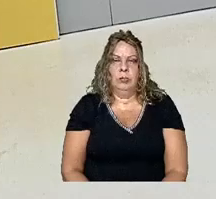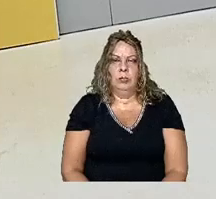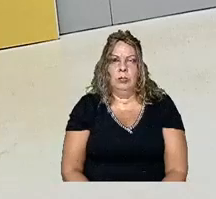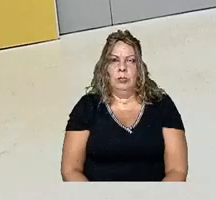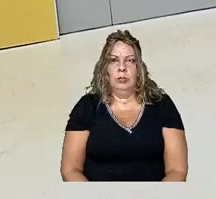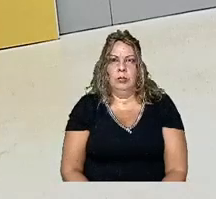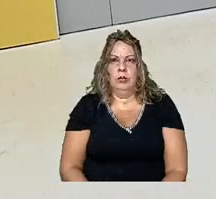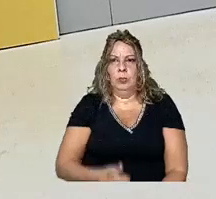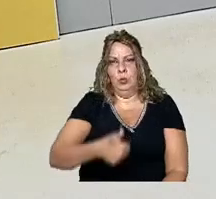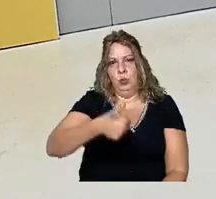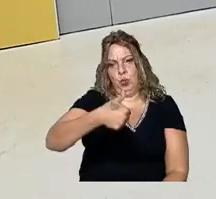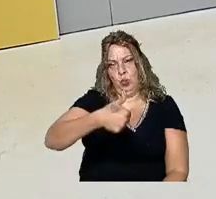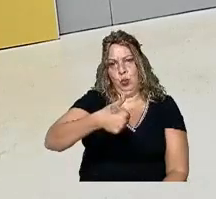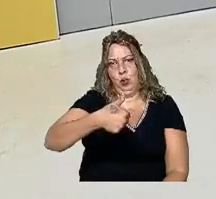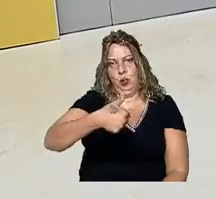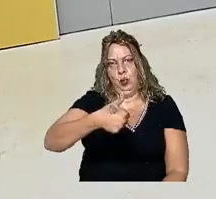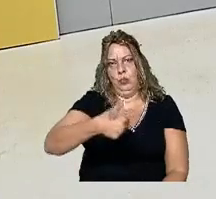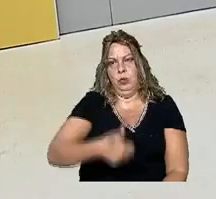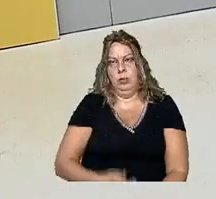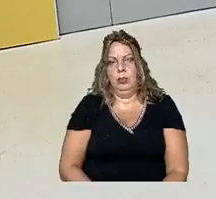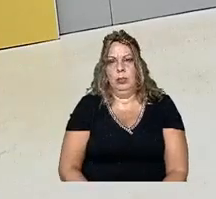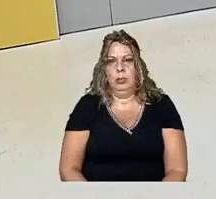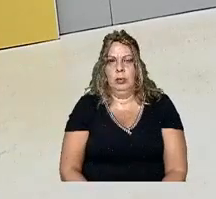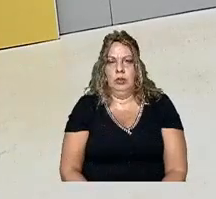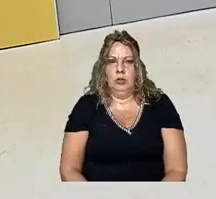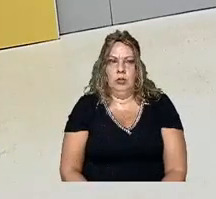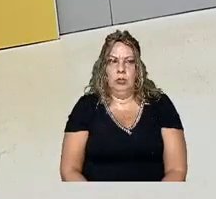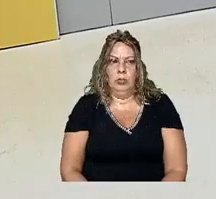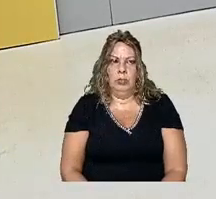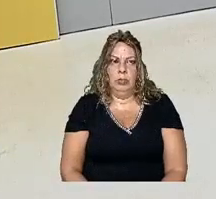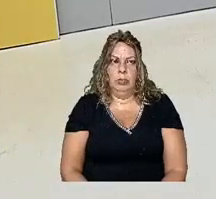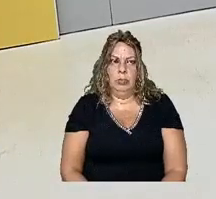número 1 também já saiu. Número 1.